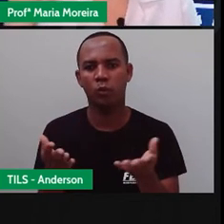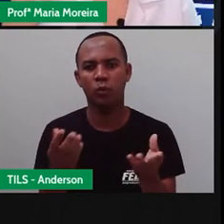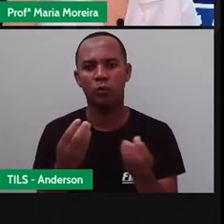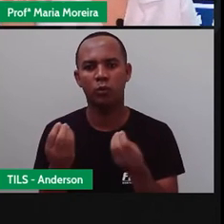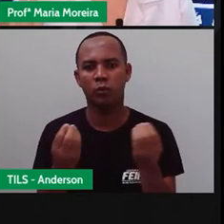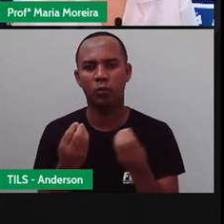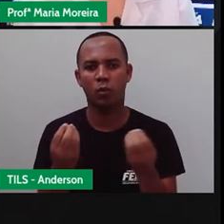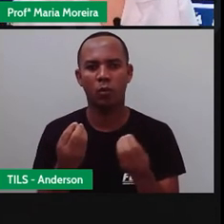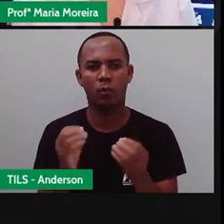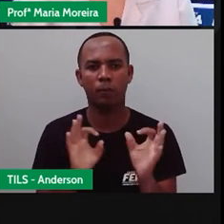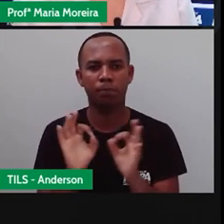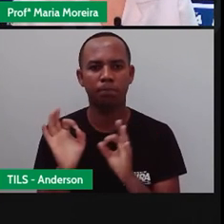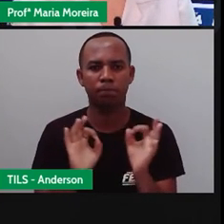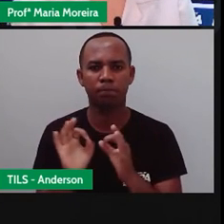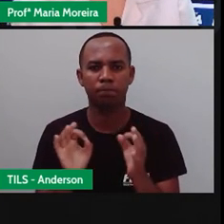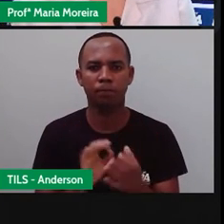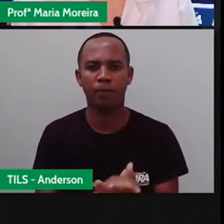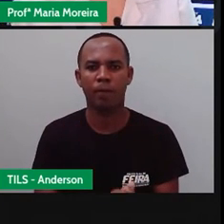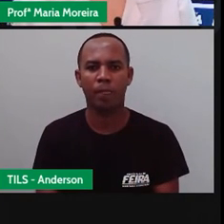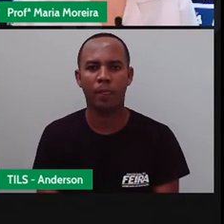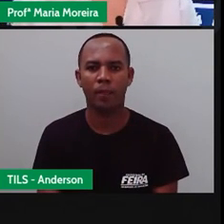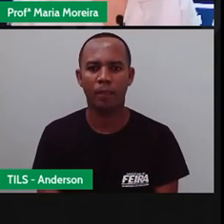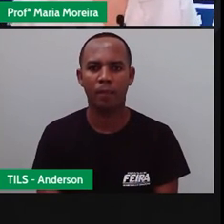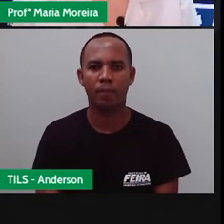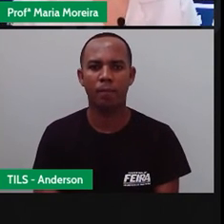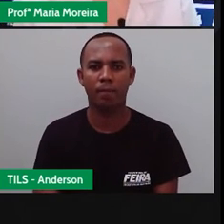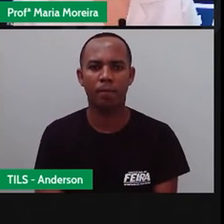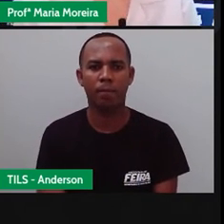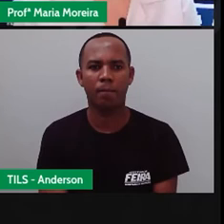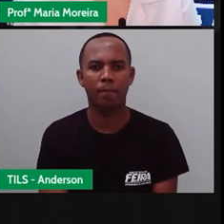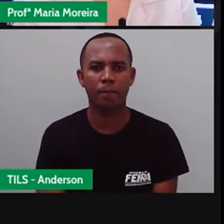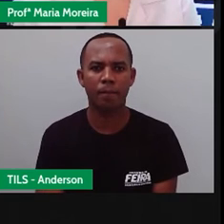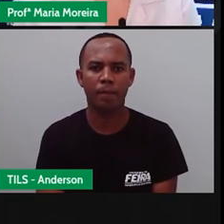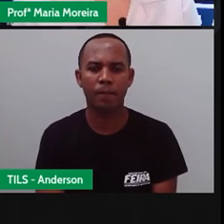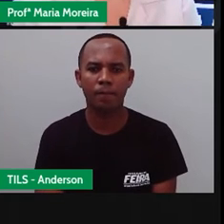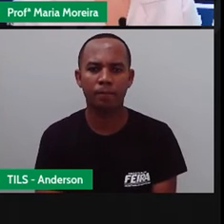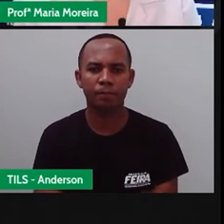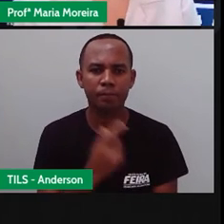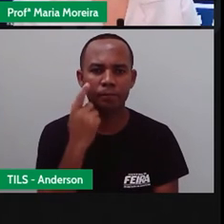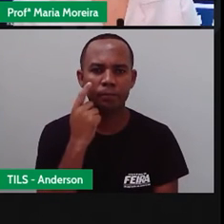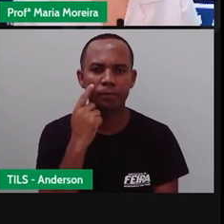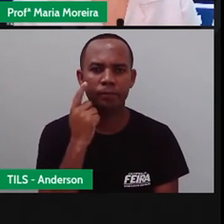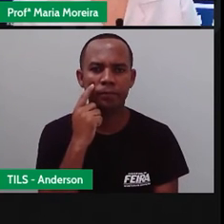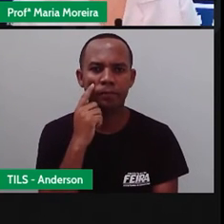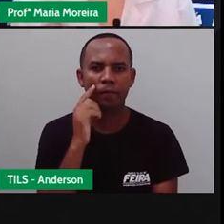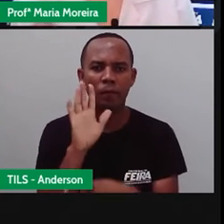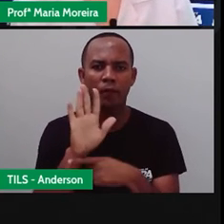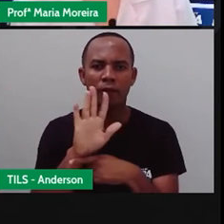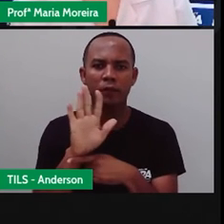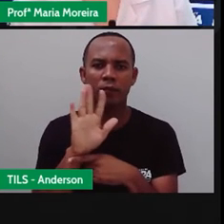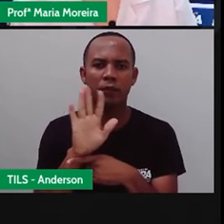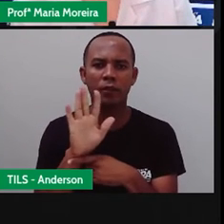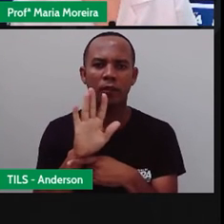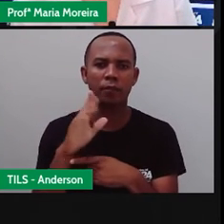vamos resolver Olha só continha que tem aí em um cinema né cabem